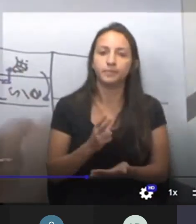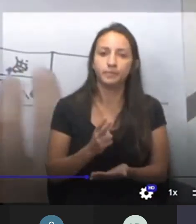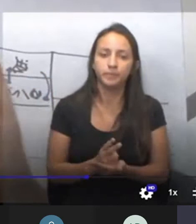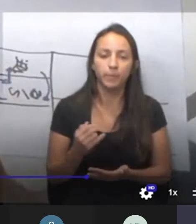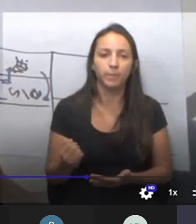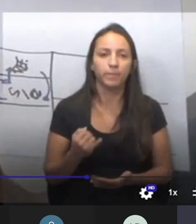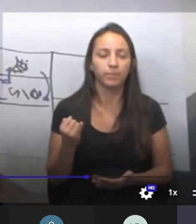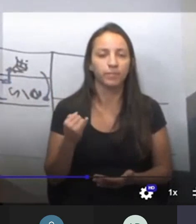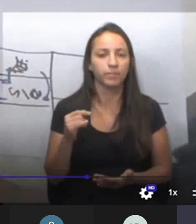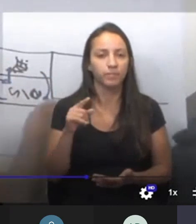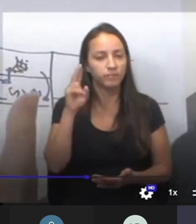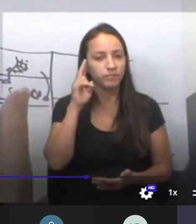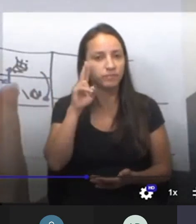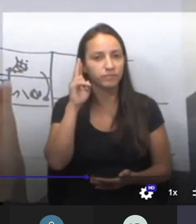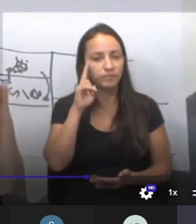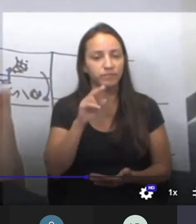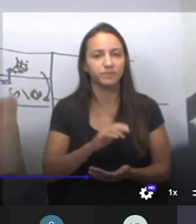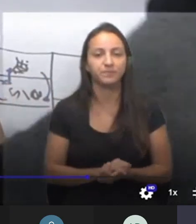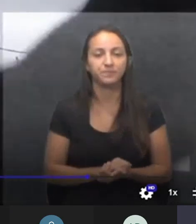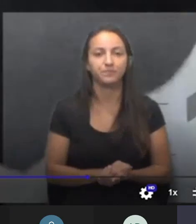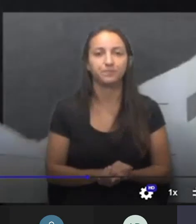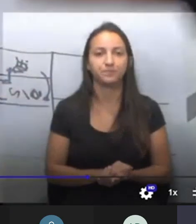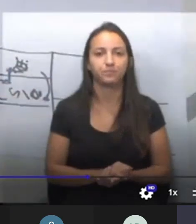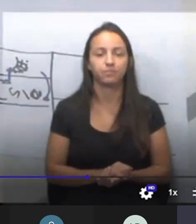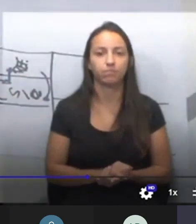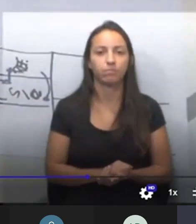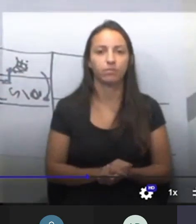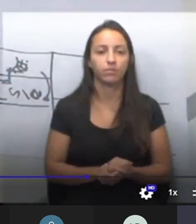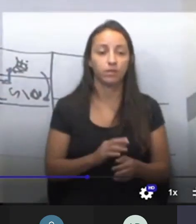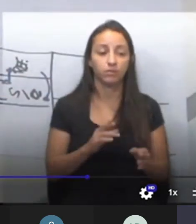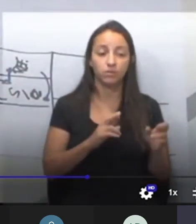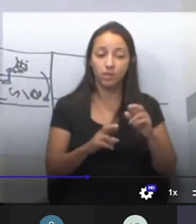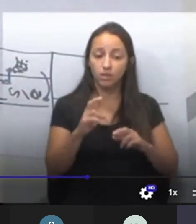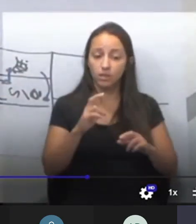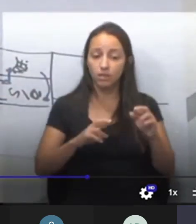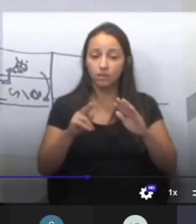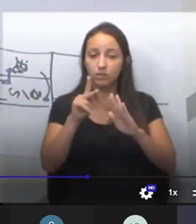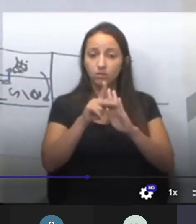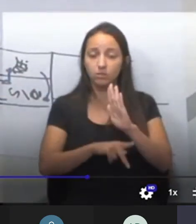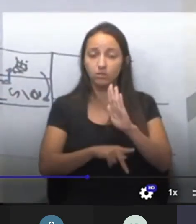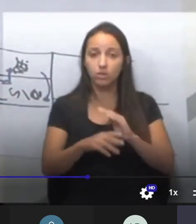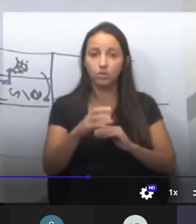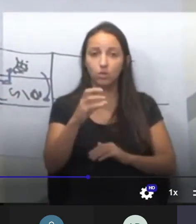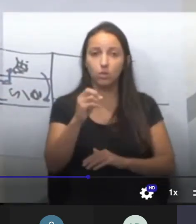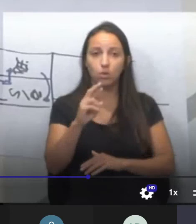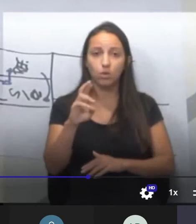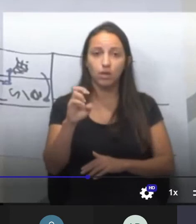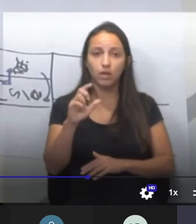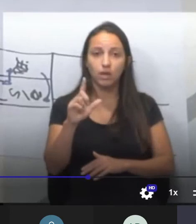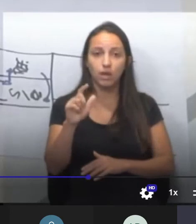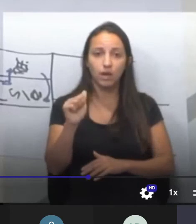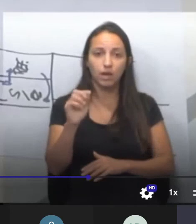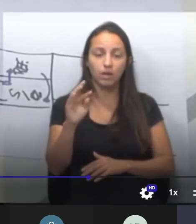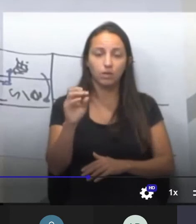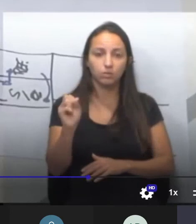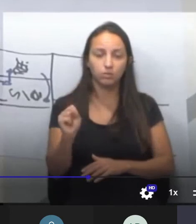Sempre importante você lembrar de analisar os projetos correlatos,